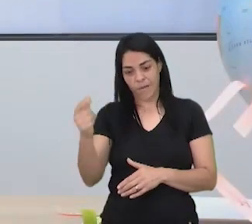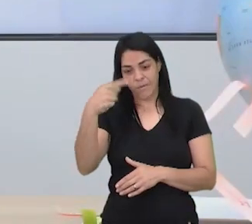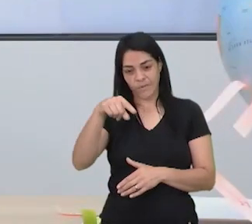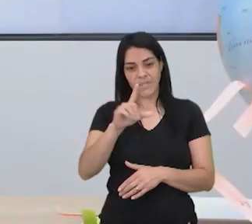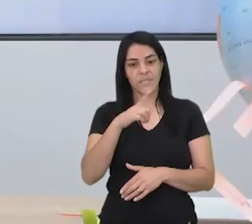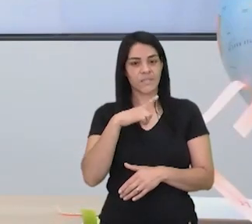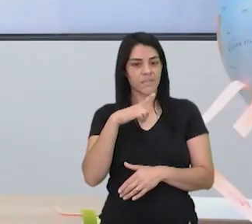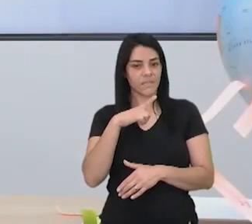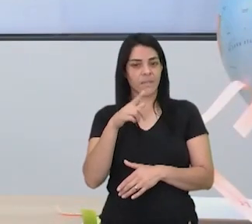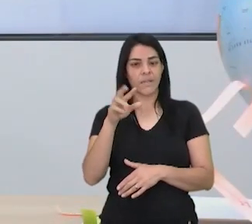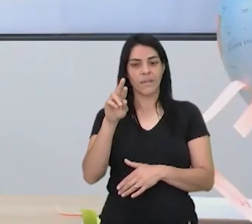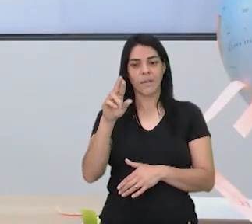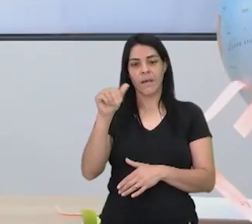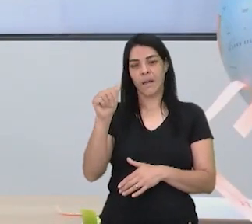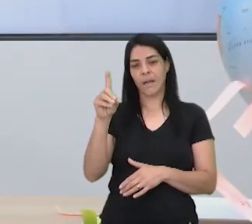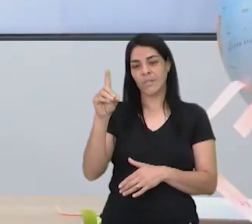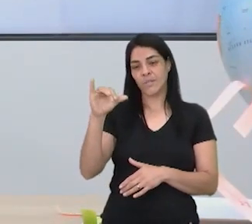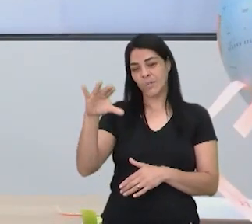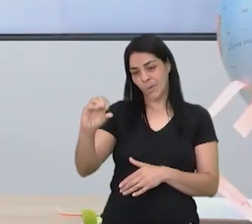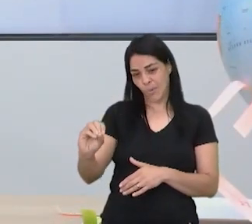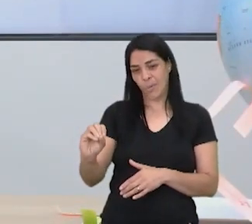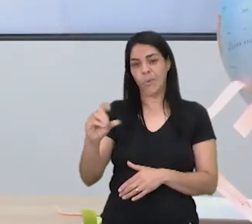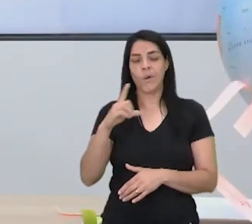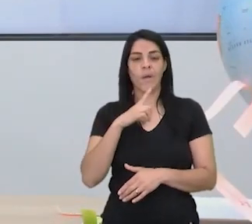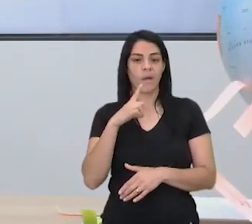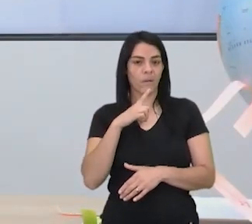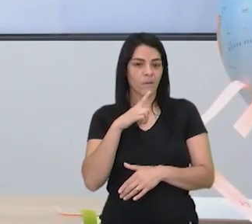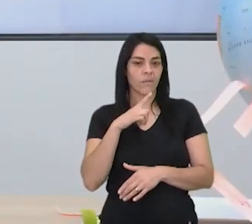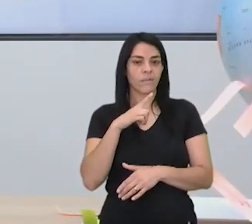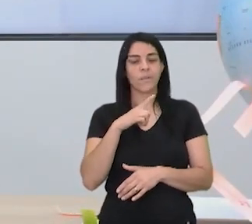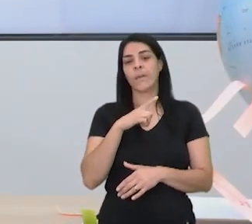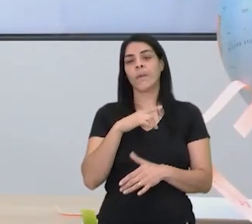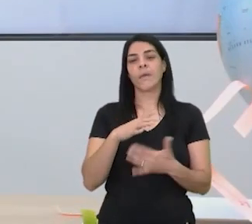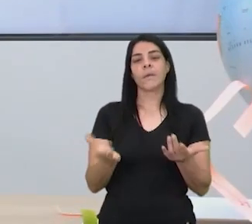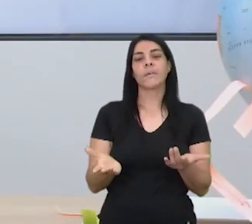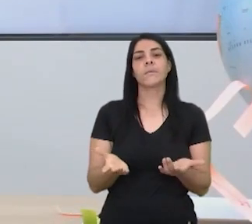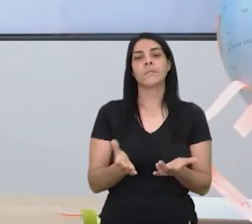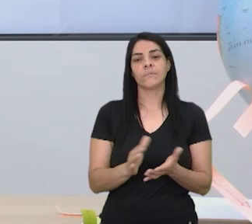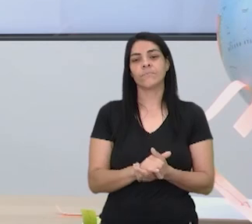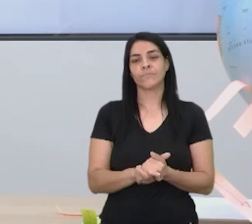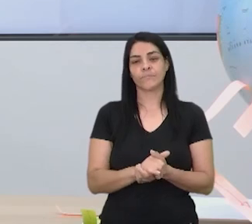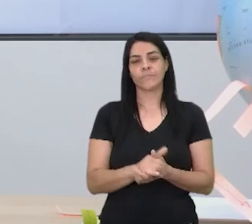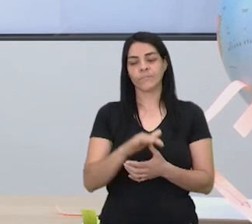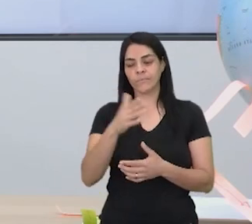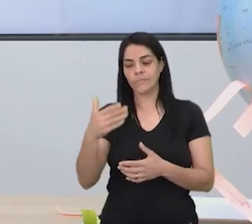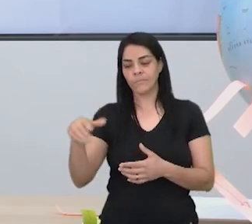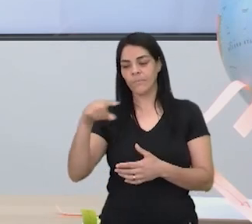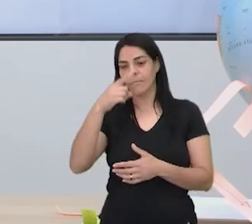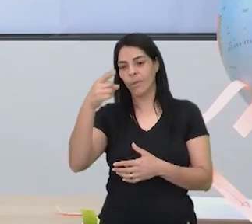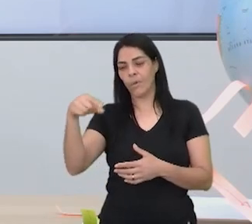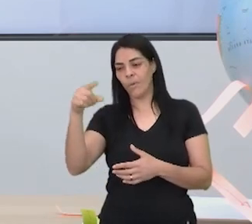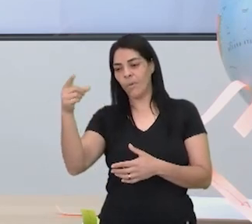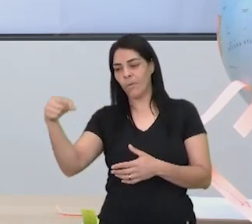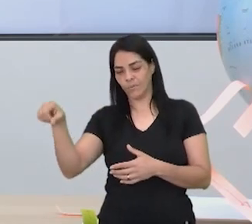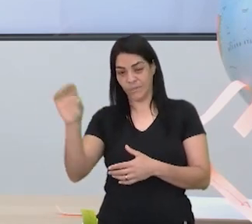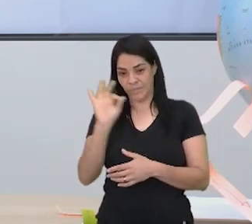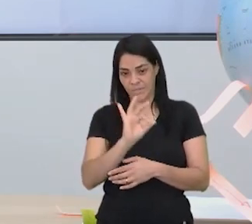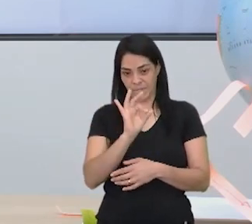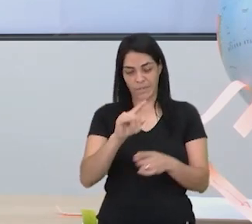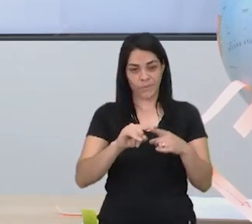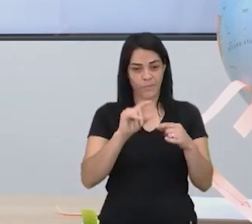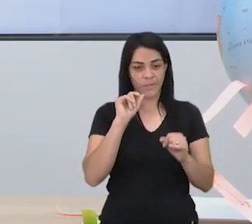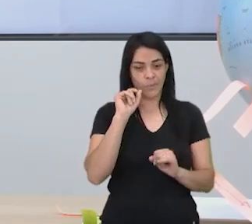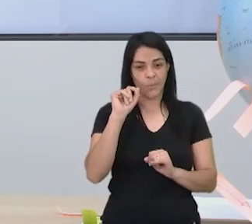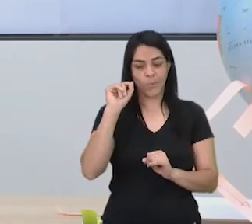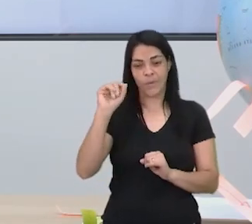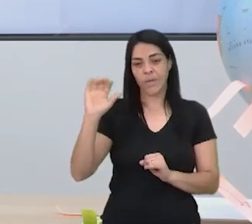de rádio, vocês têm emissão de Wi-Fi, então tudo isso é via ondas, tá certo? Só que, muitas